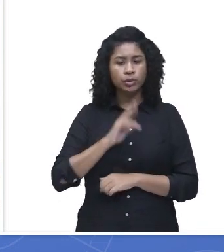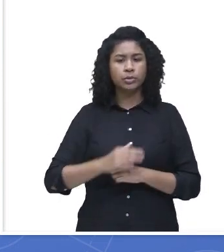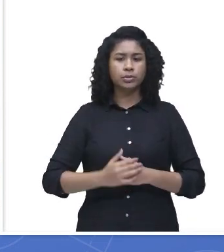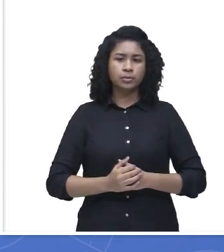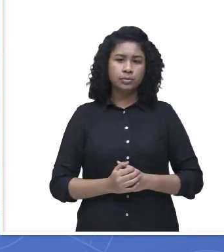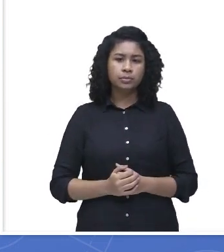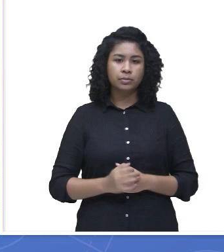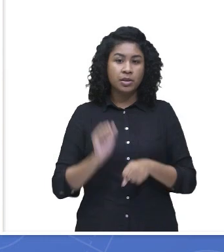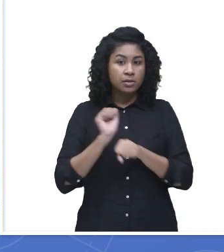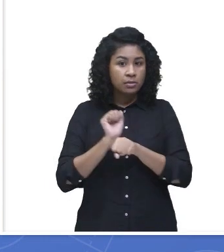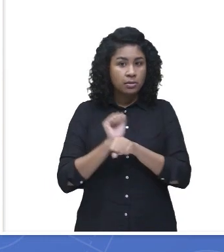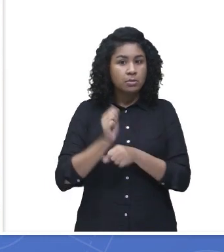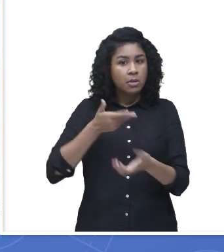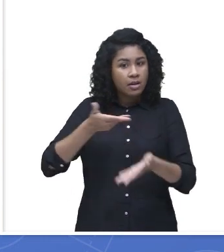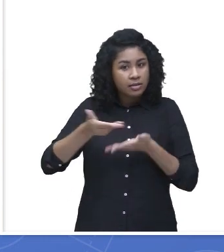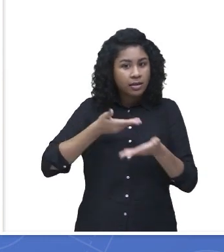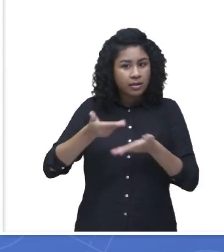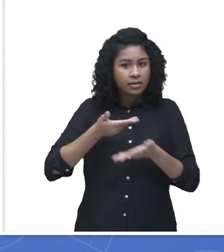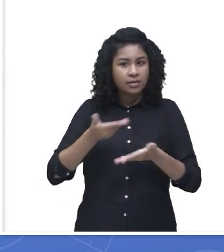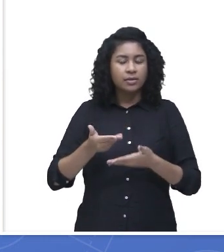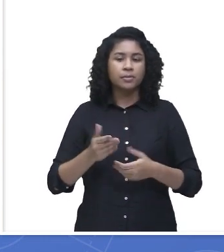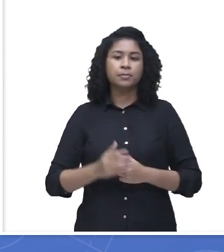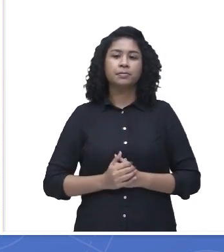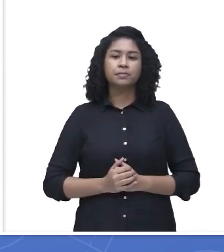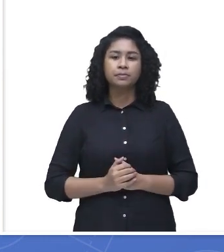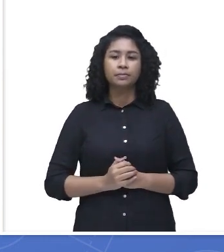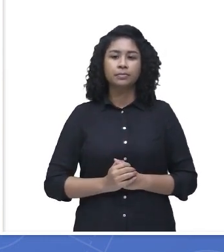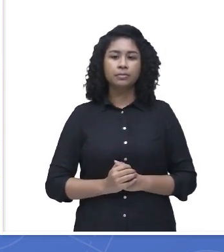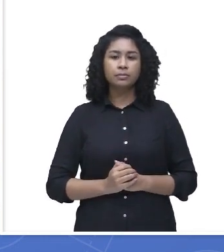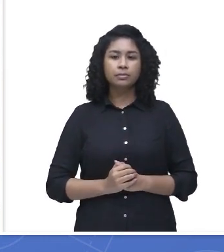Eu aguardo a participação de vocês lá no chat. Até mais!